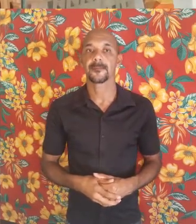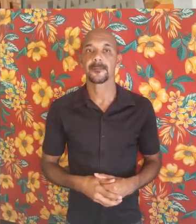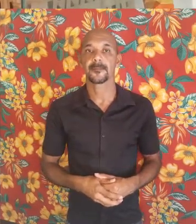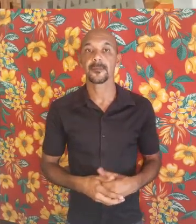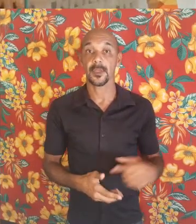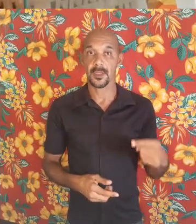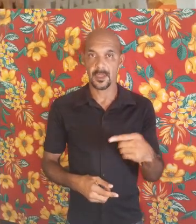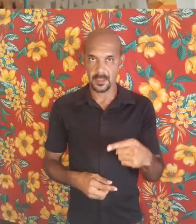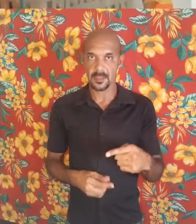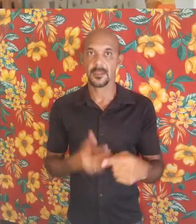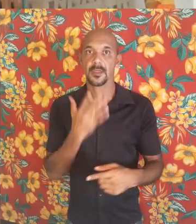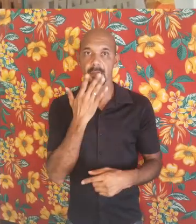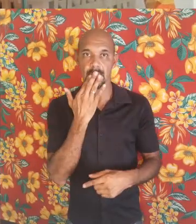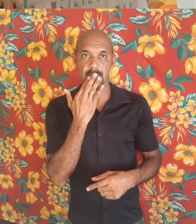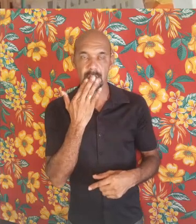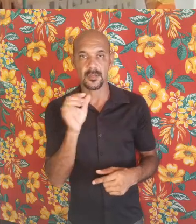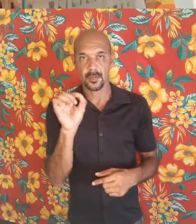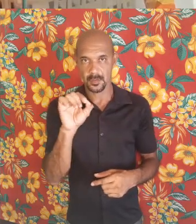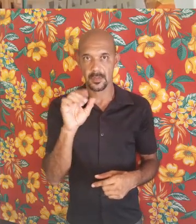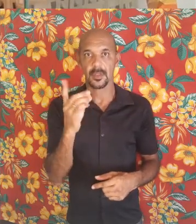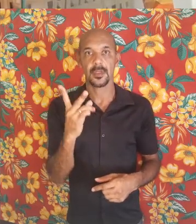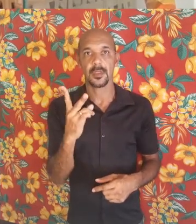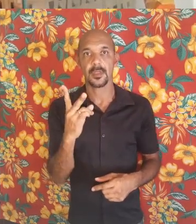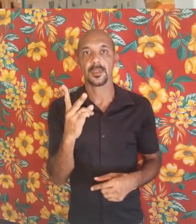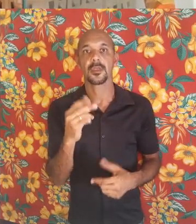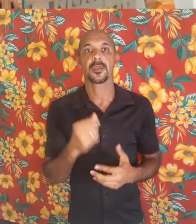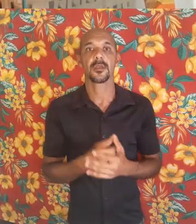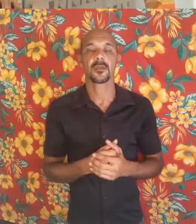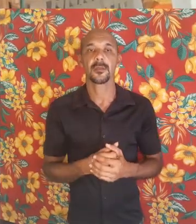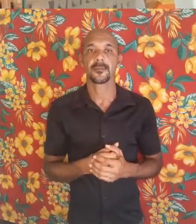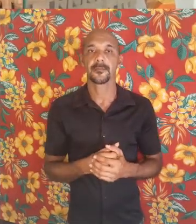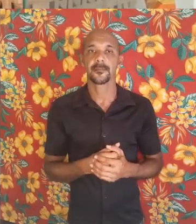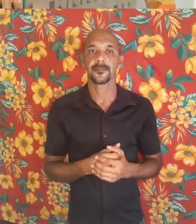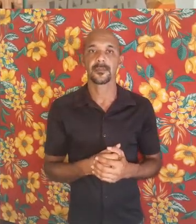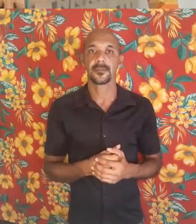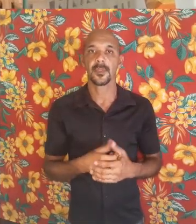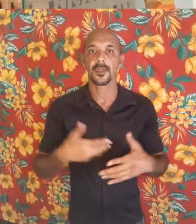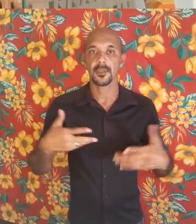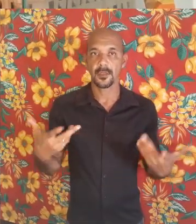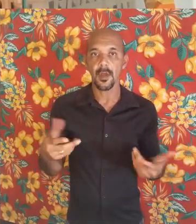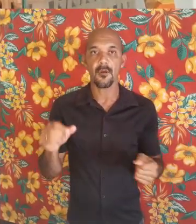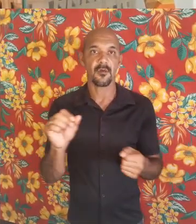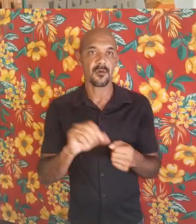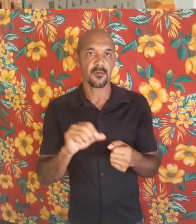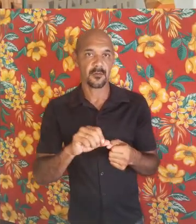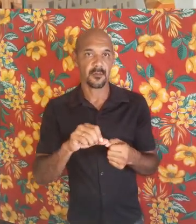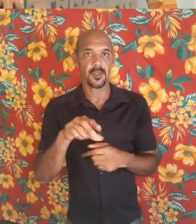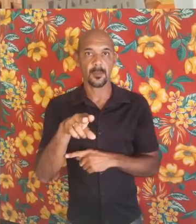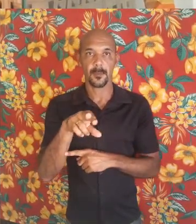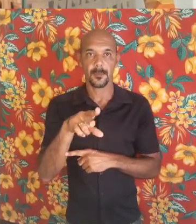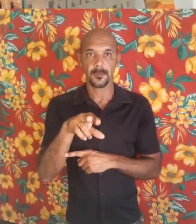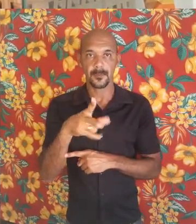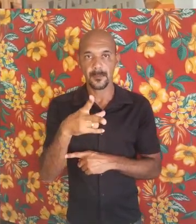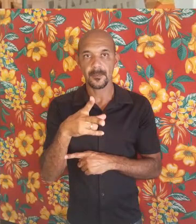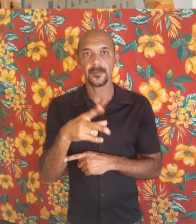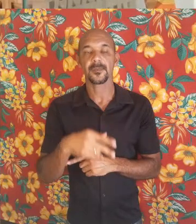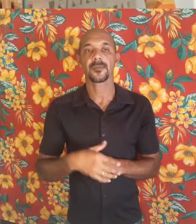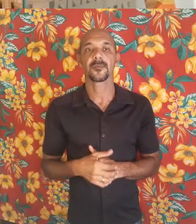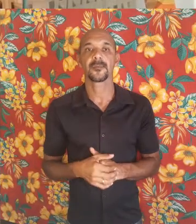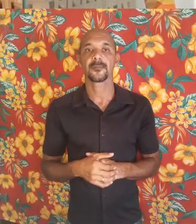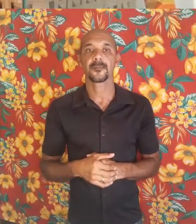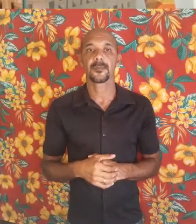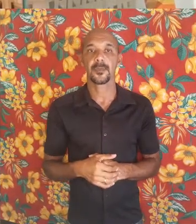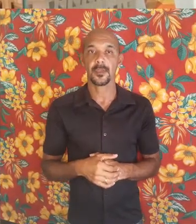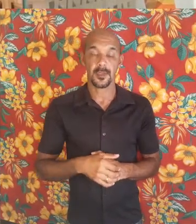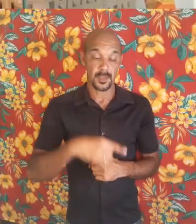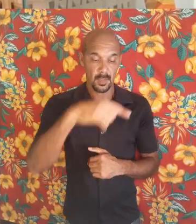esse é colorido, ok? Foi feito do mesmo jeito, cortado, né? Esse aqui eu faço o friso dele